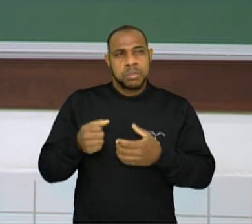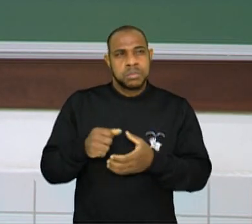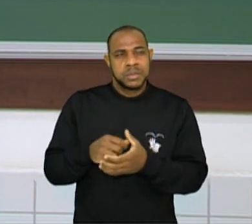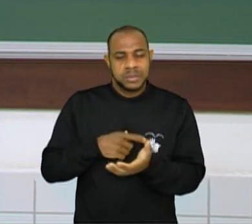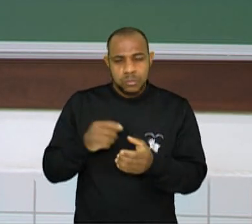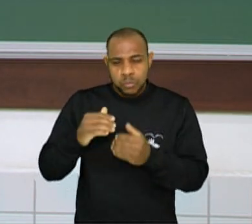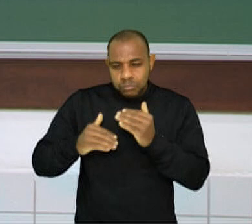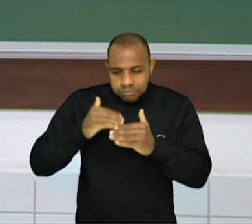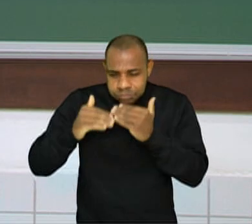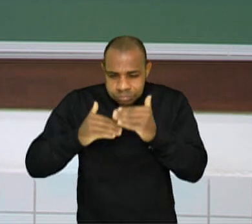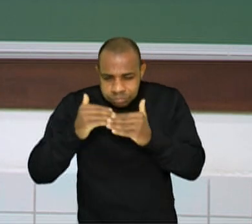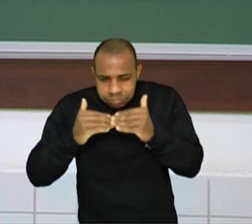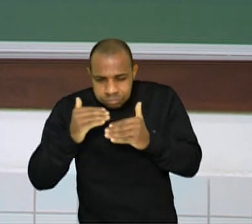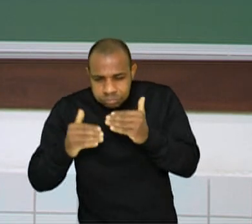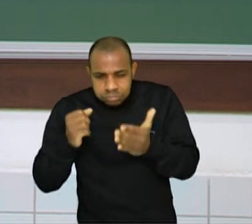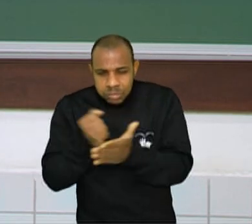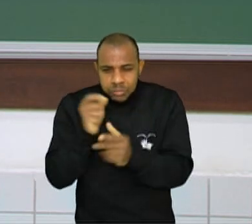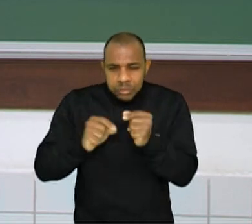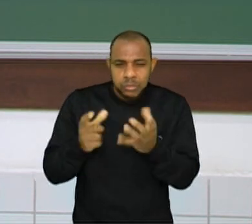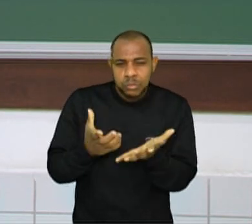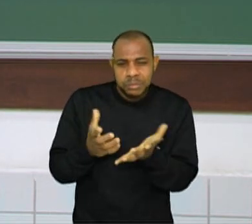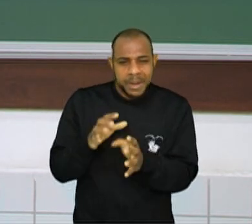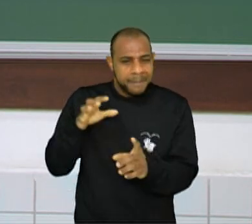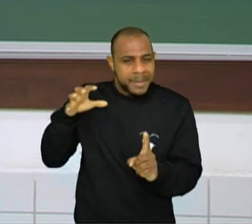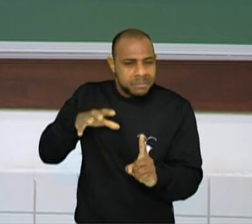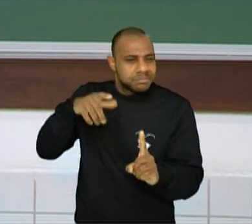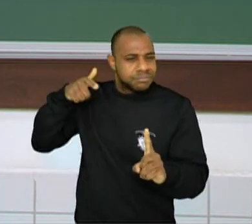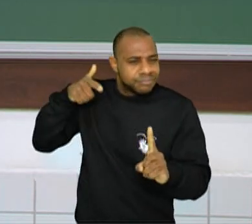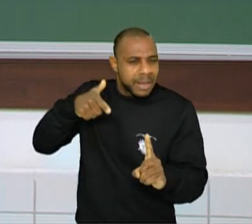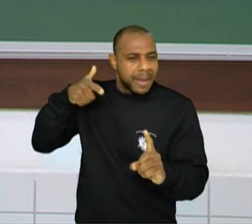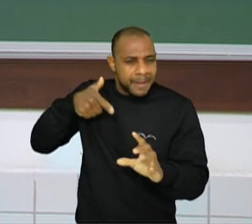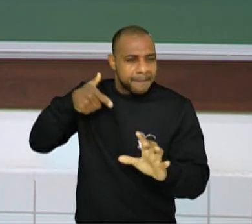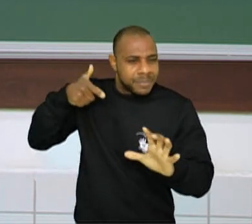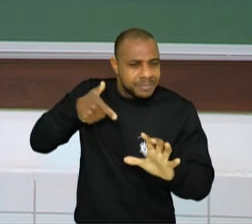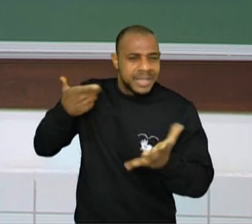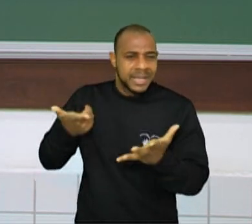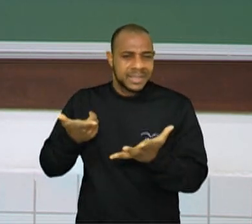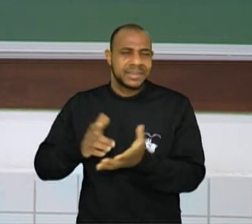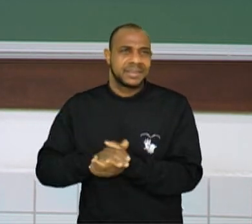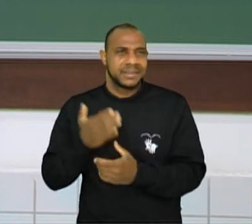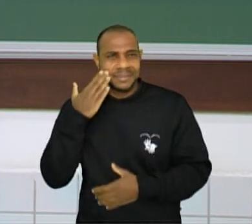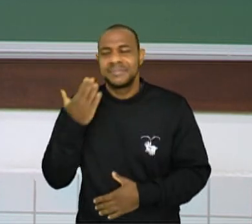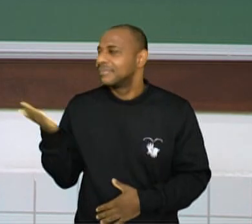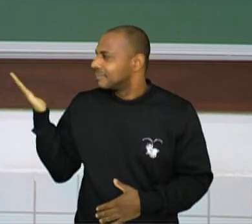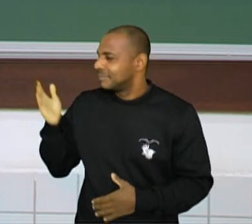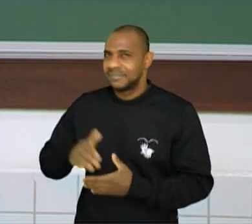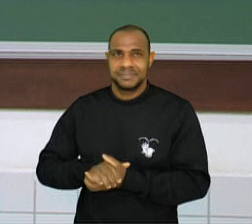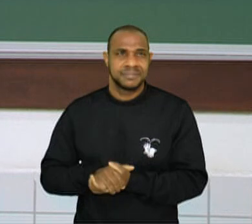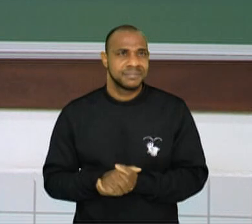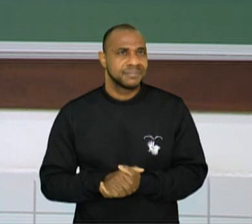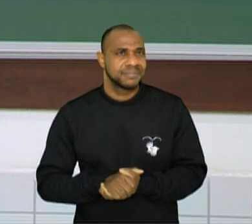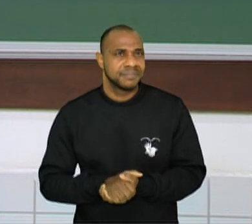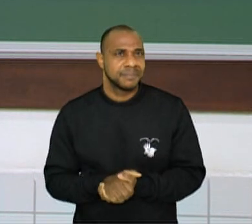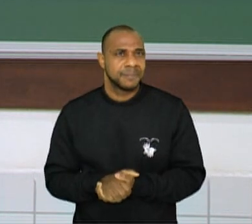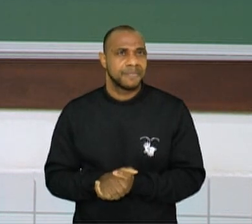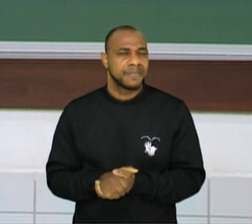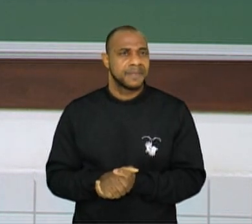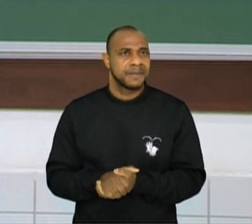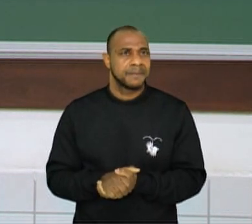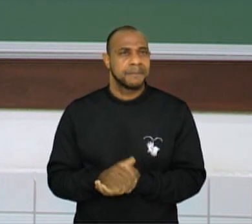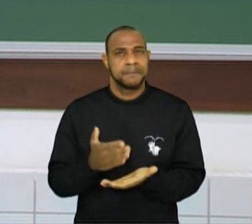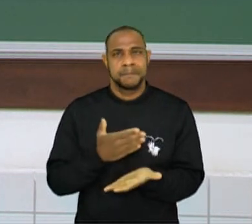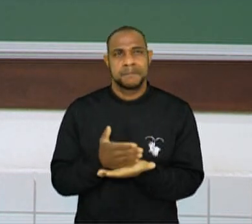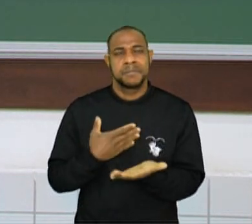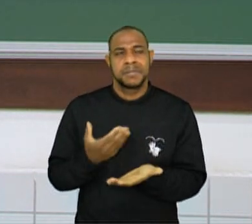narrativa de que havia uma ameaça comunista que havia sido afastada com a deposição do João Goulart. Okay? Então vamos assim para a